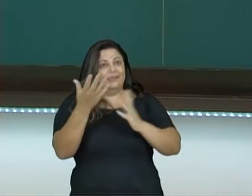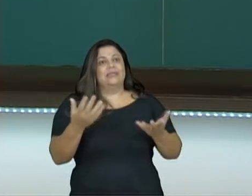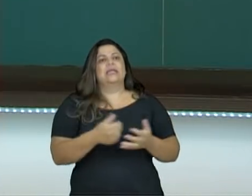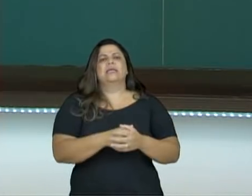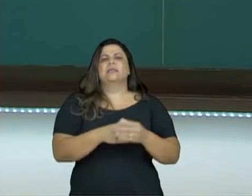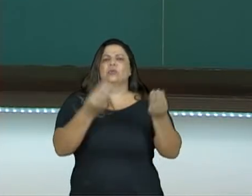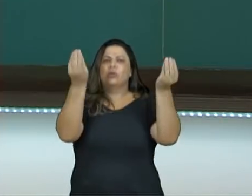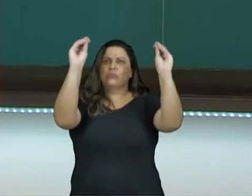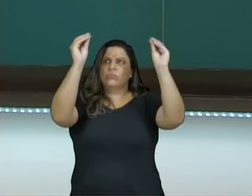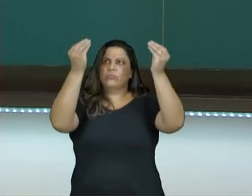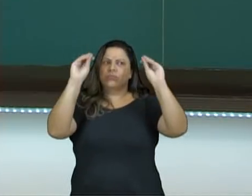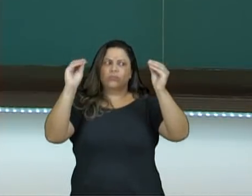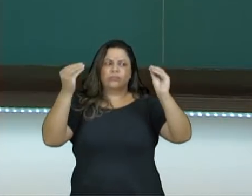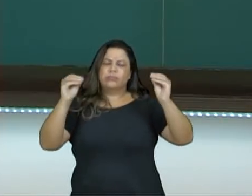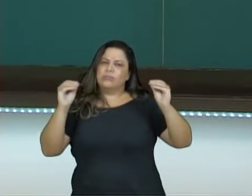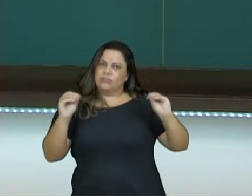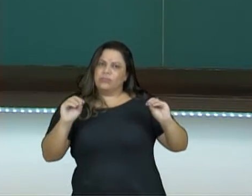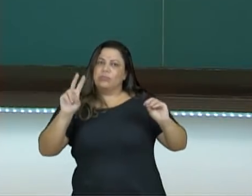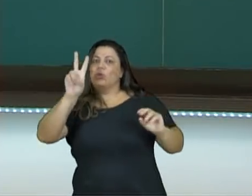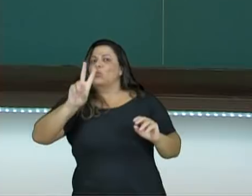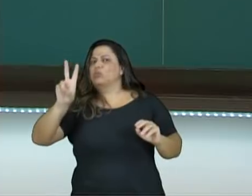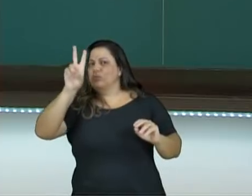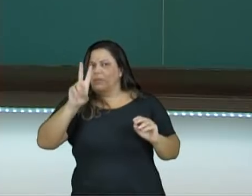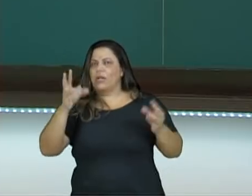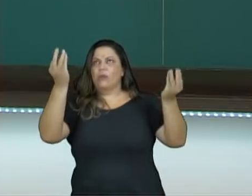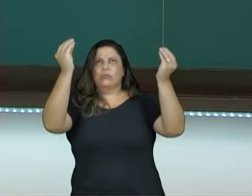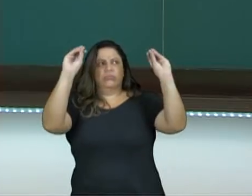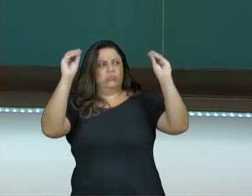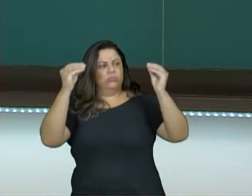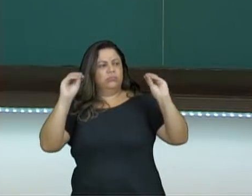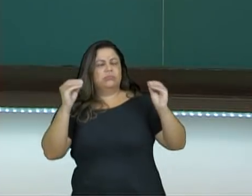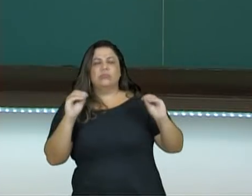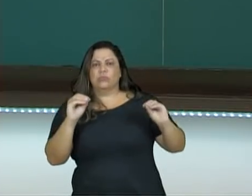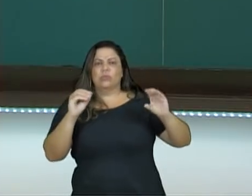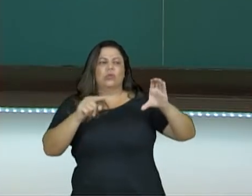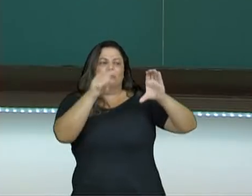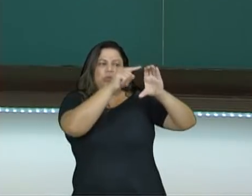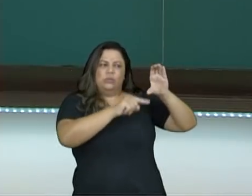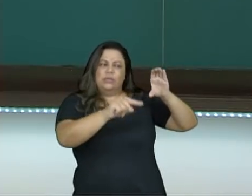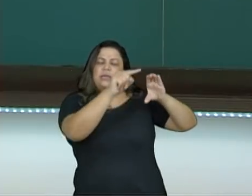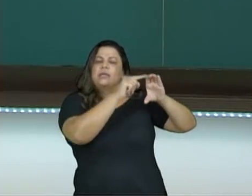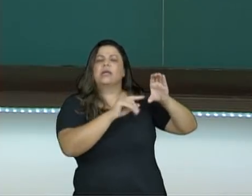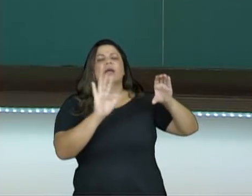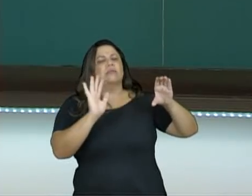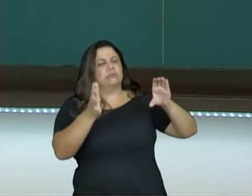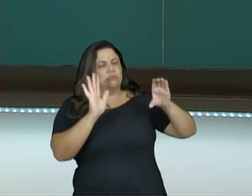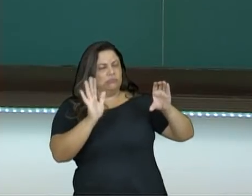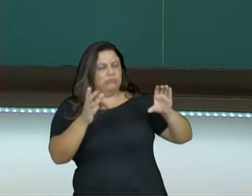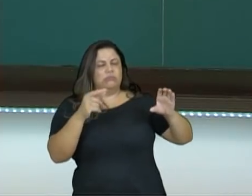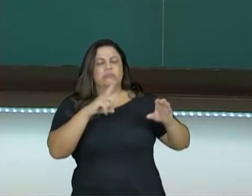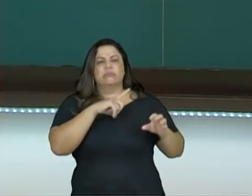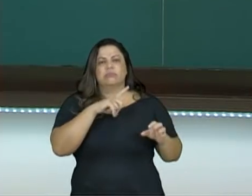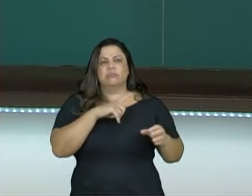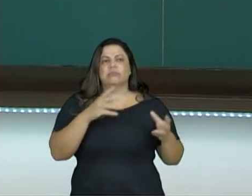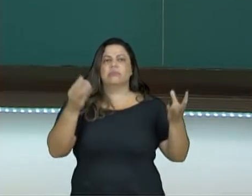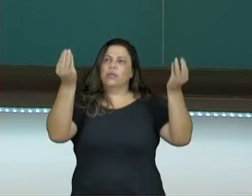vocês a tabela com os valores que estão já no nosso círculo trigonométrico, que estavam lá,